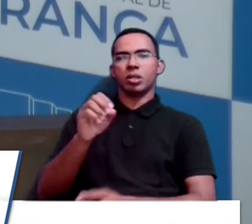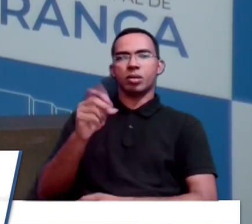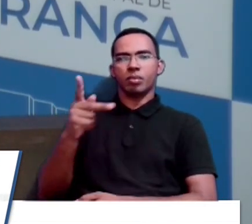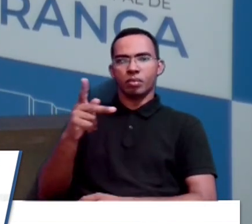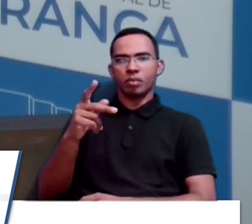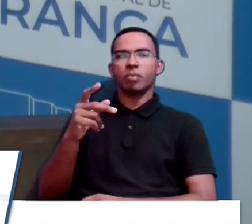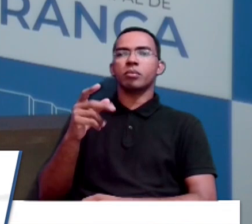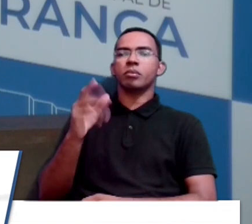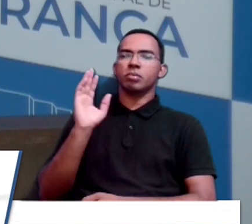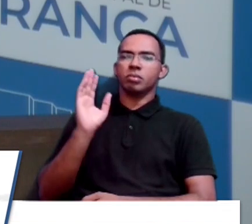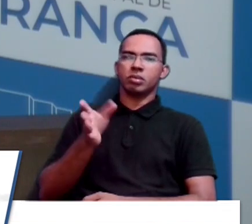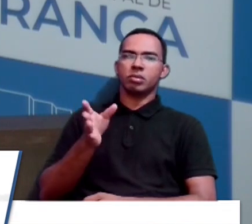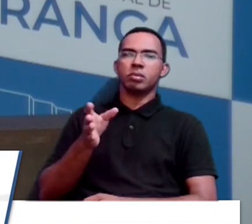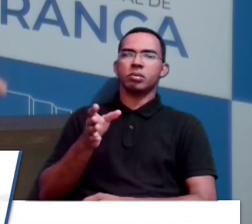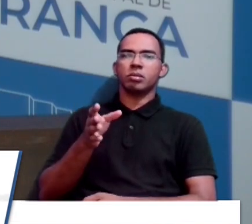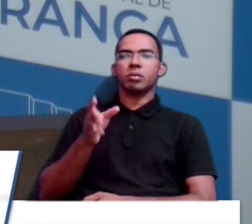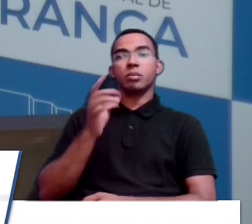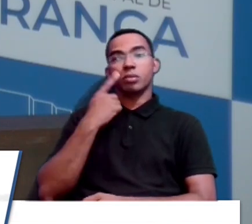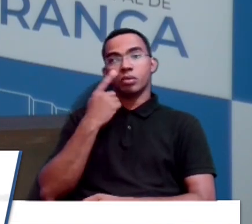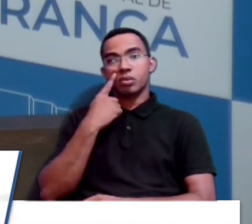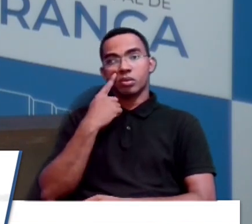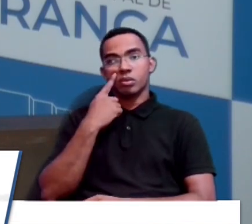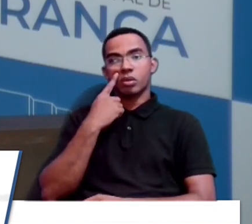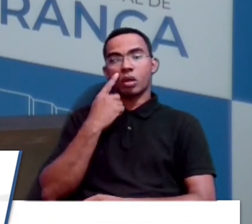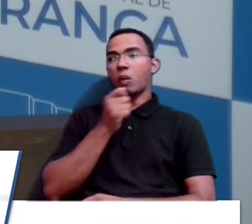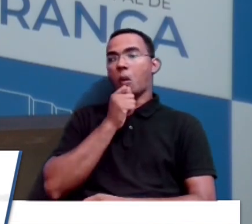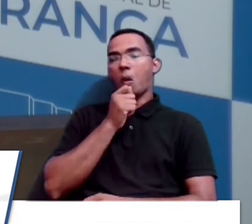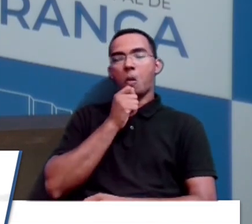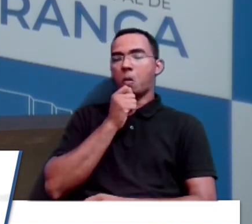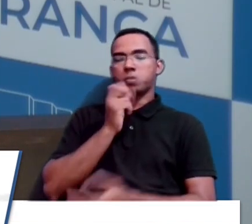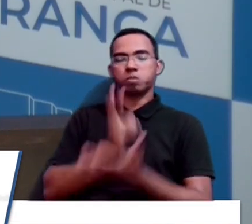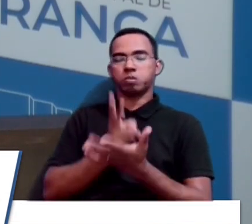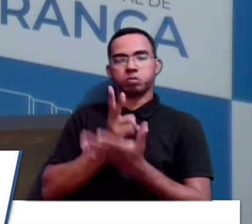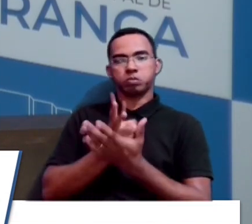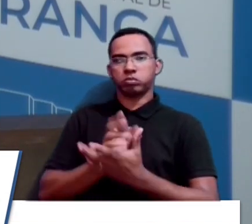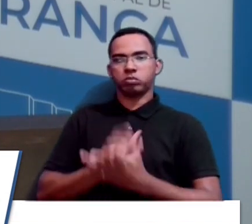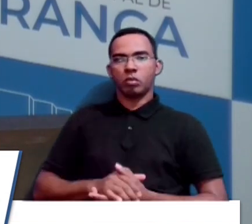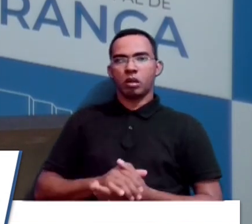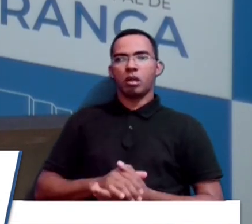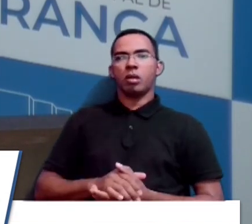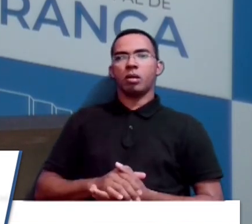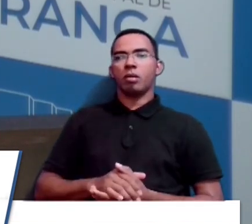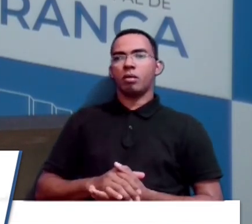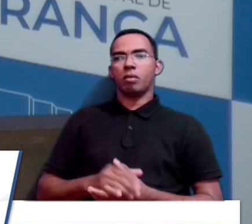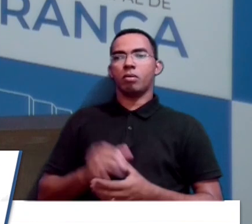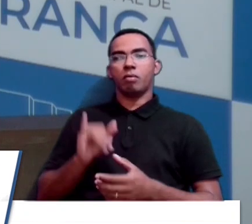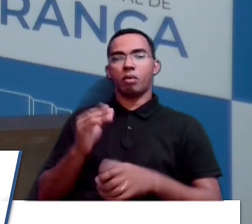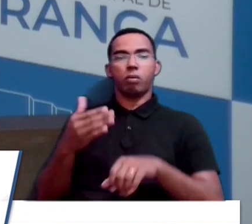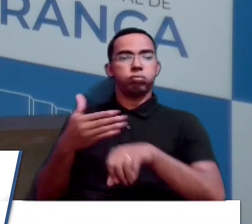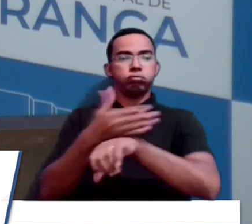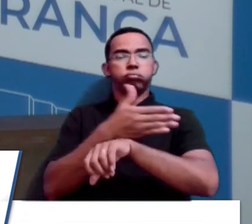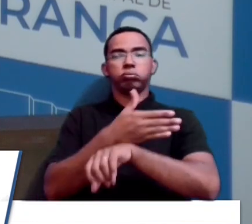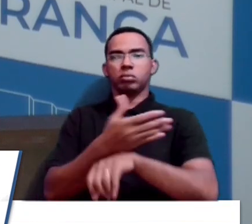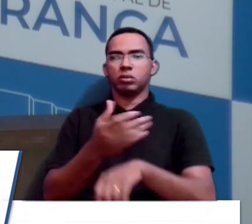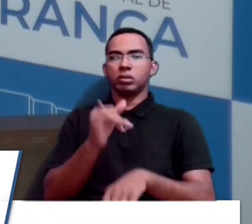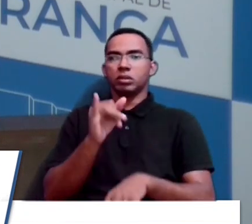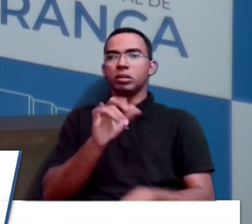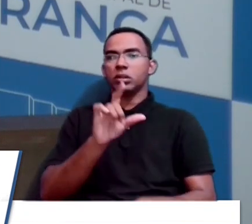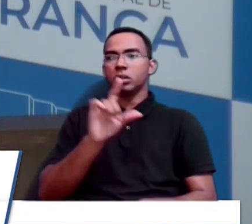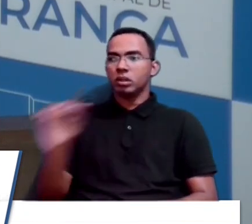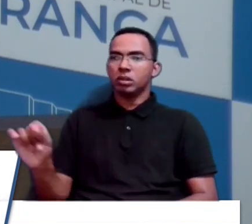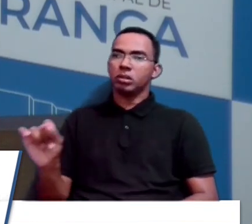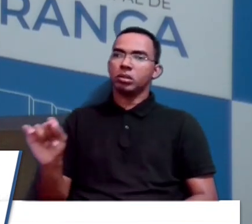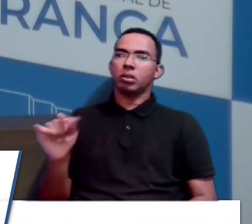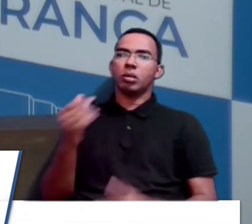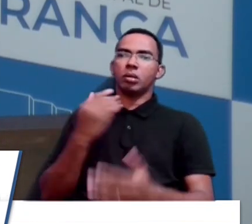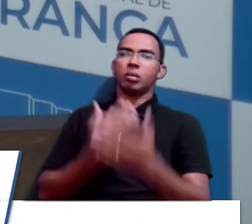me deu intimato. Ano que vem eu não continuo aqui. Vai ser invadida. Se ele sair, eu vou perder o